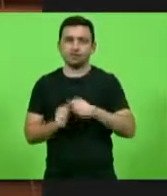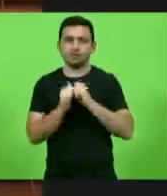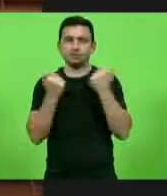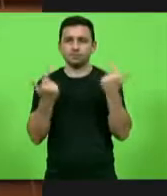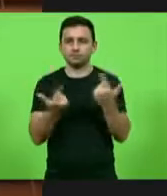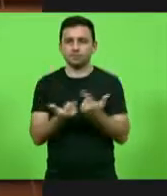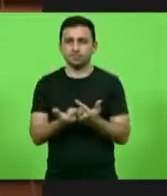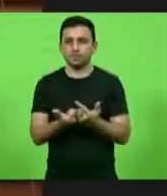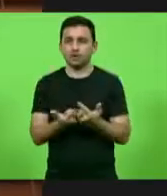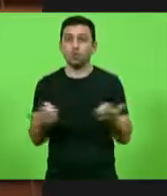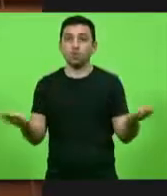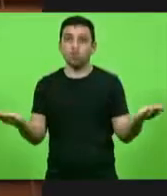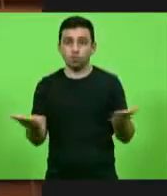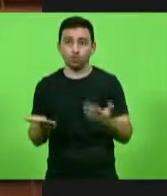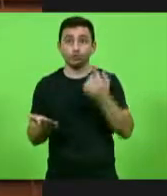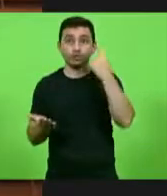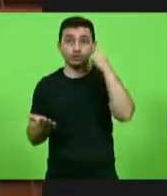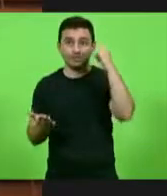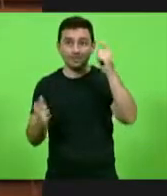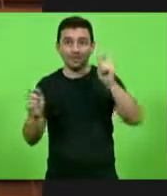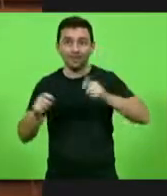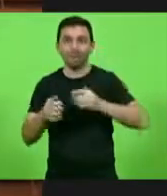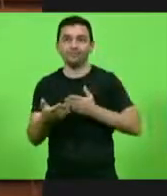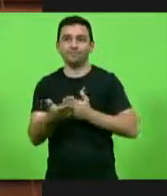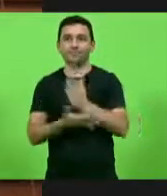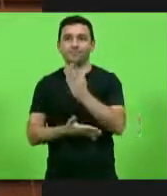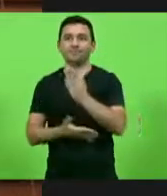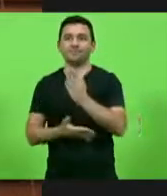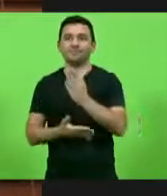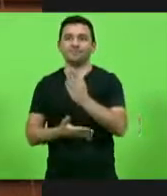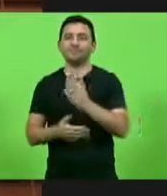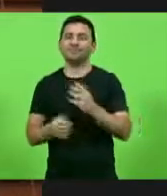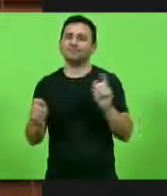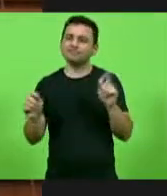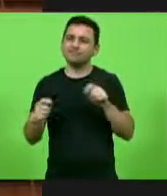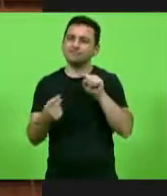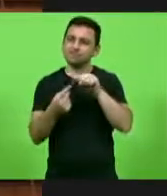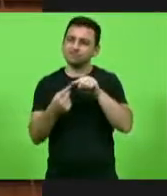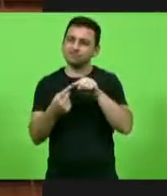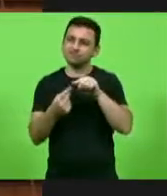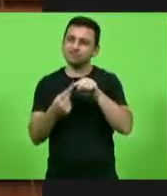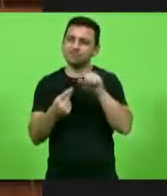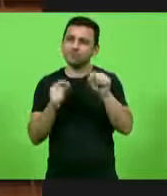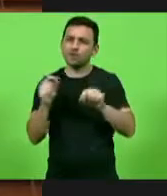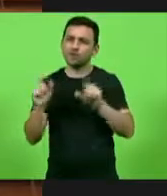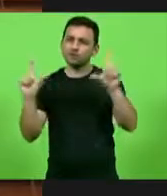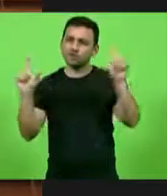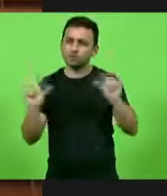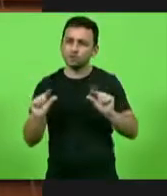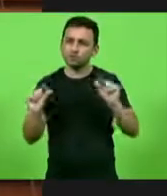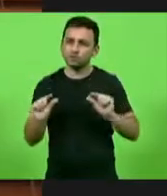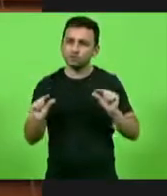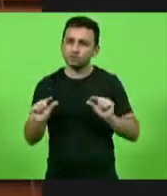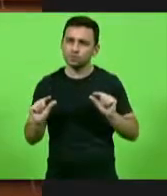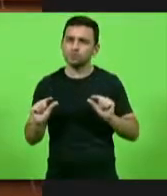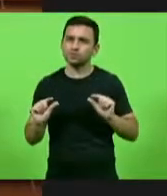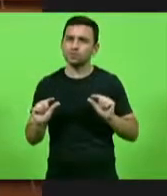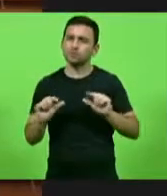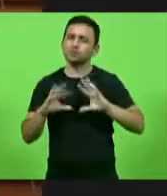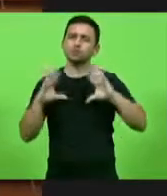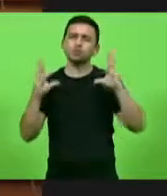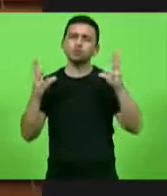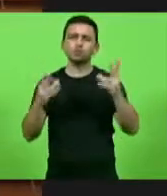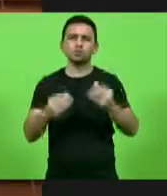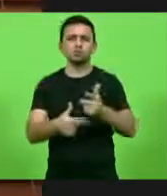termos a aprovação desta lei, que tende realmente, o nosso objetivo é poder minimizar, diminuir tudo aquilo que